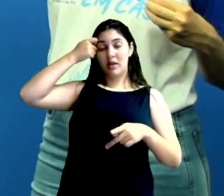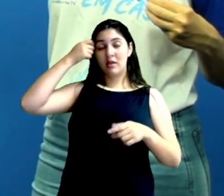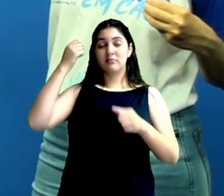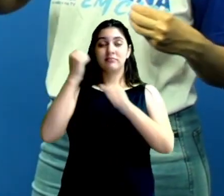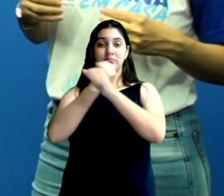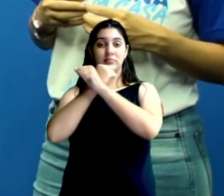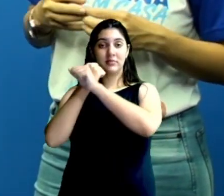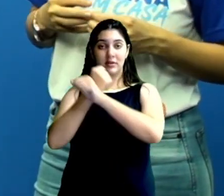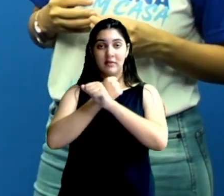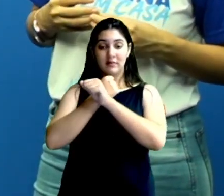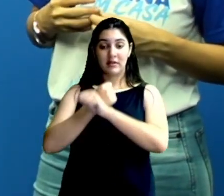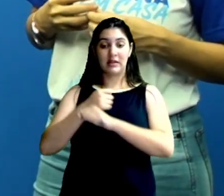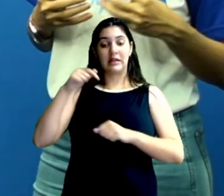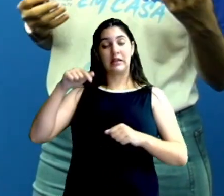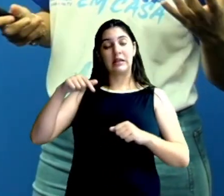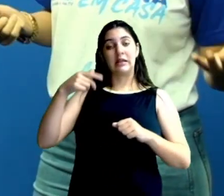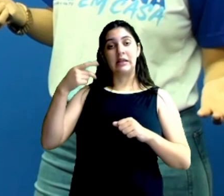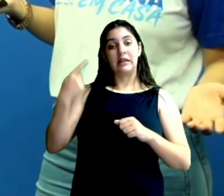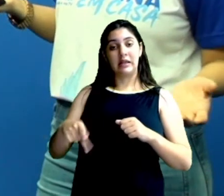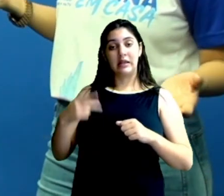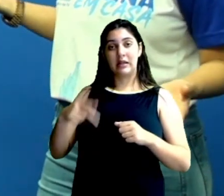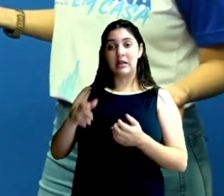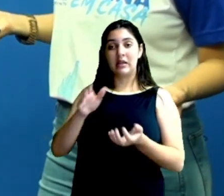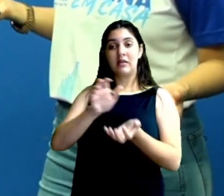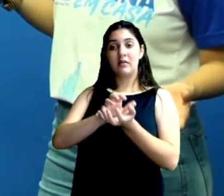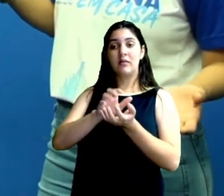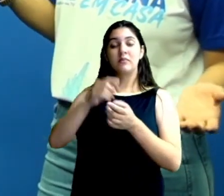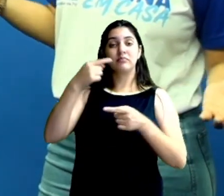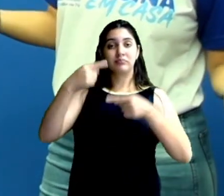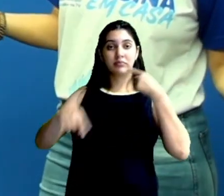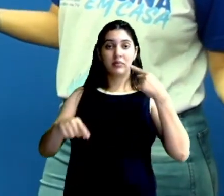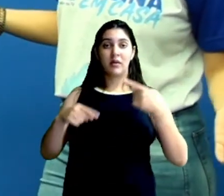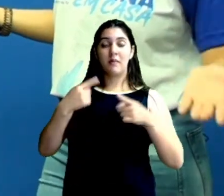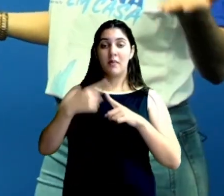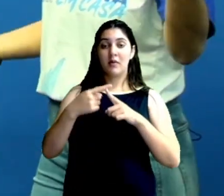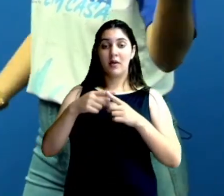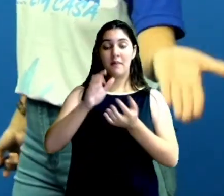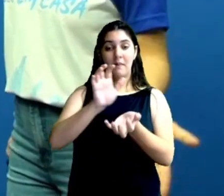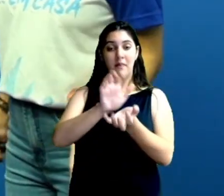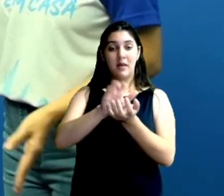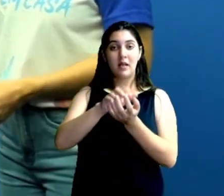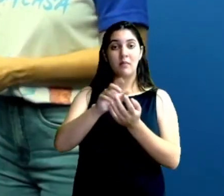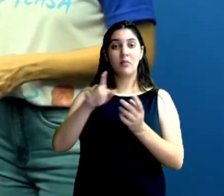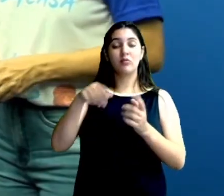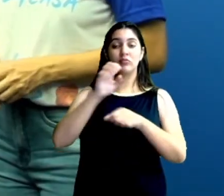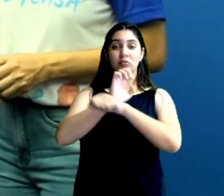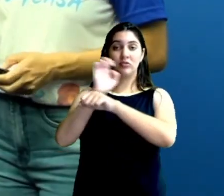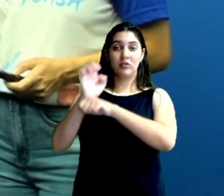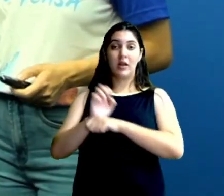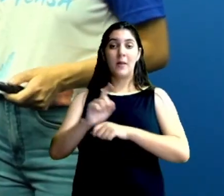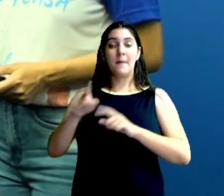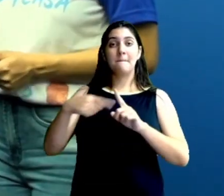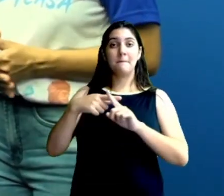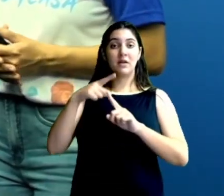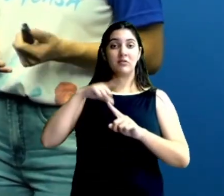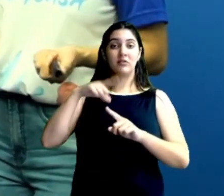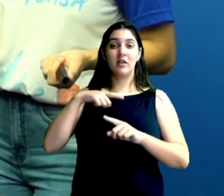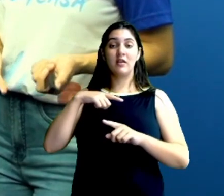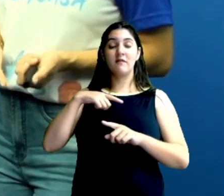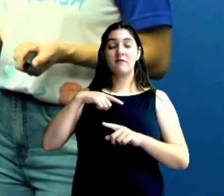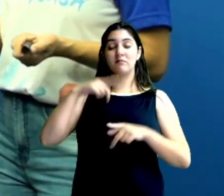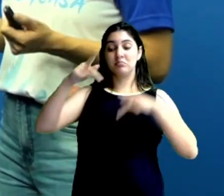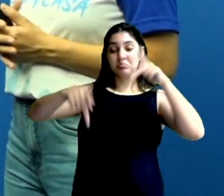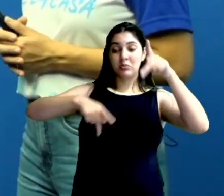que aqui aportou, porque Pernambuco foi um dos estados que mais recebeu população